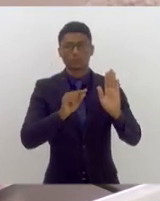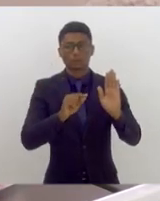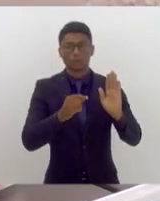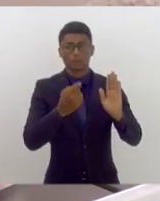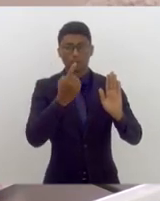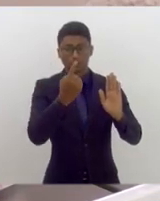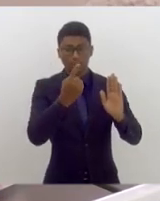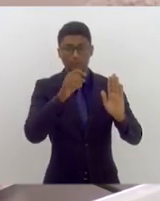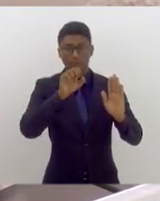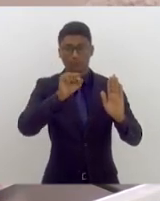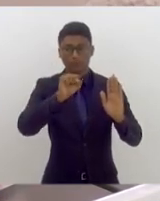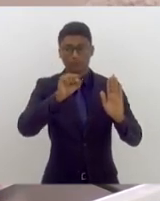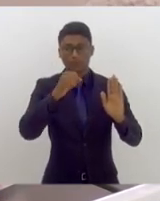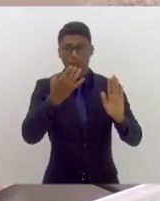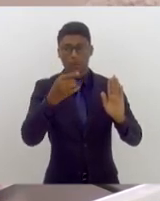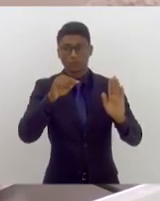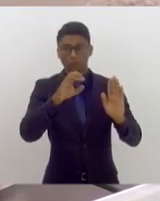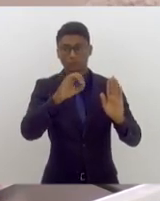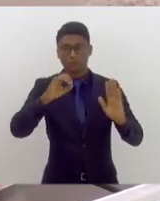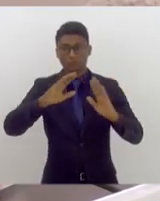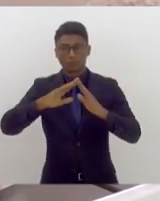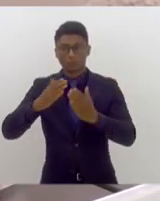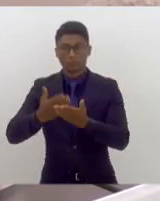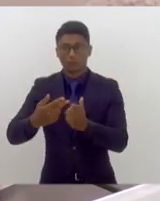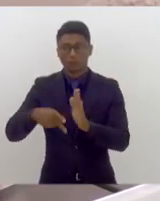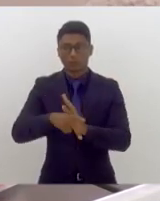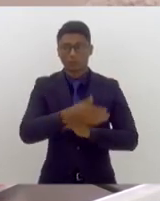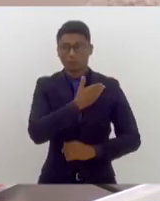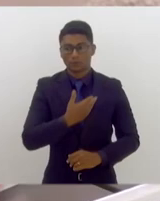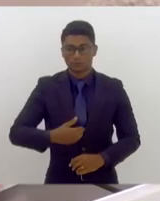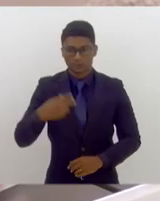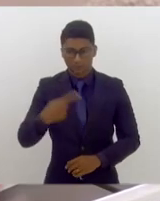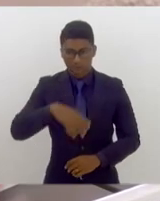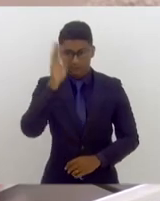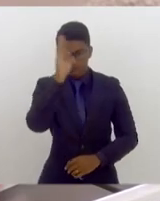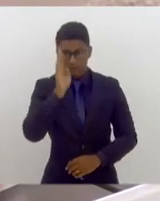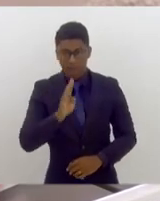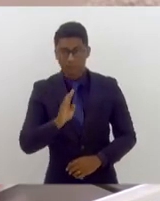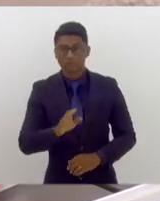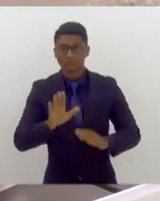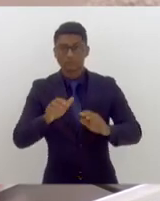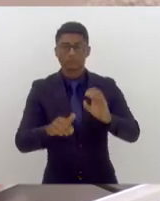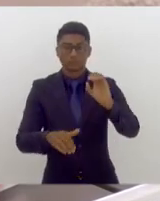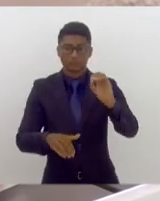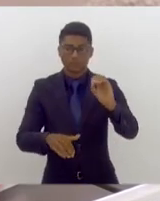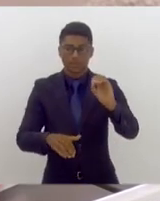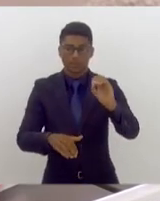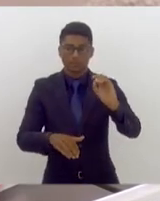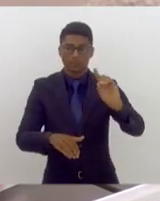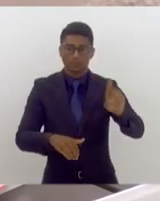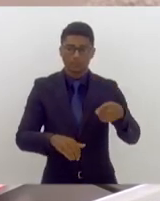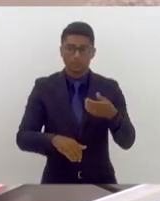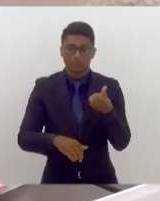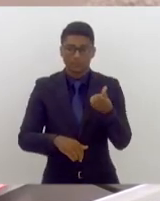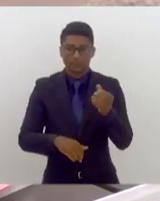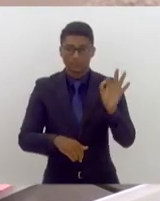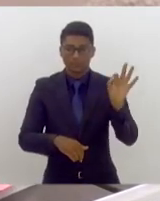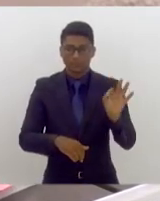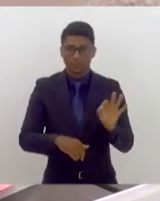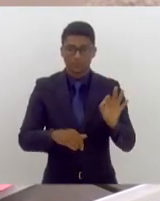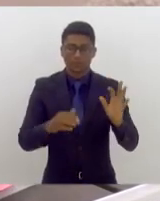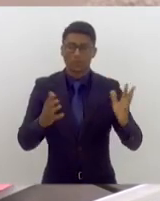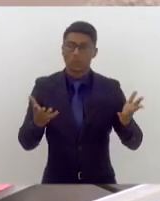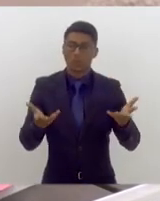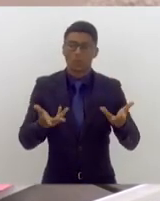escolas públicas brasileiras, apenas 0,6% tem um índice de qualidade a partir daquele levantamento,